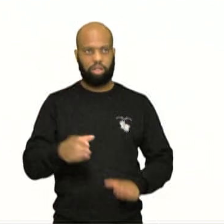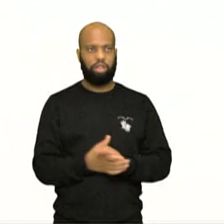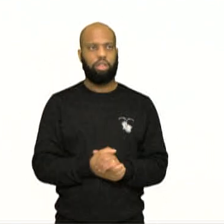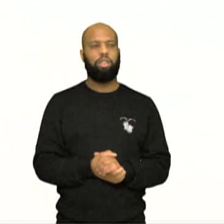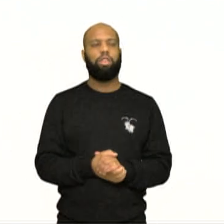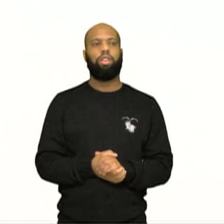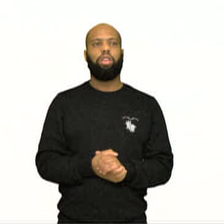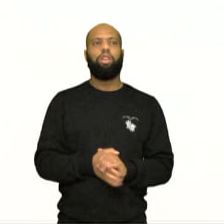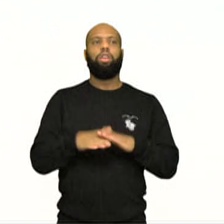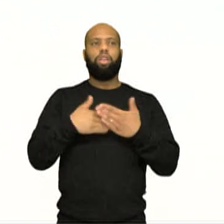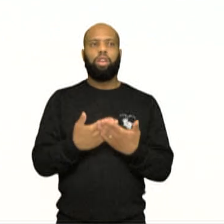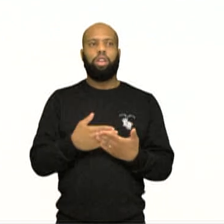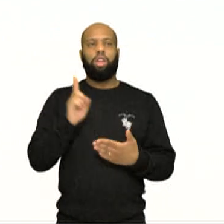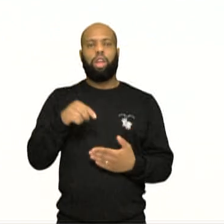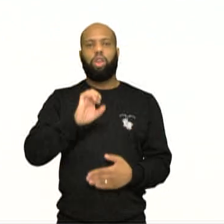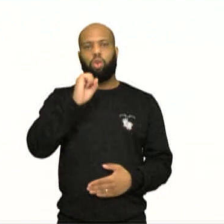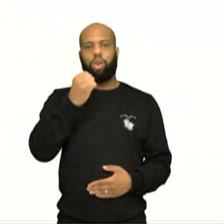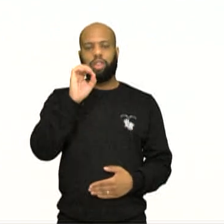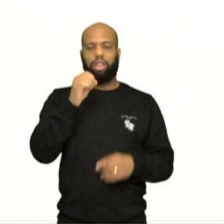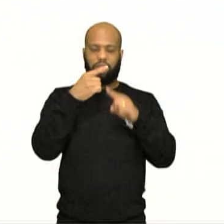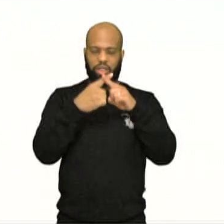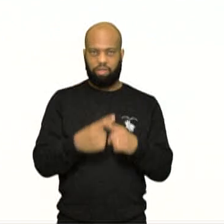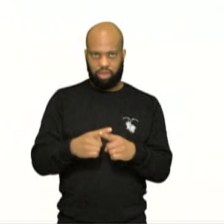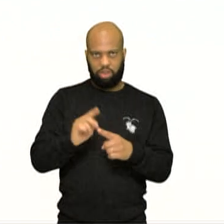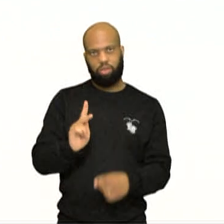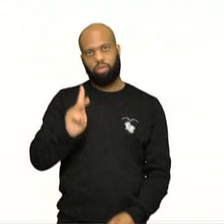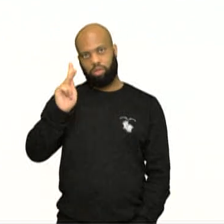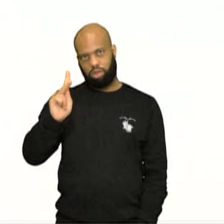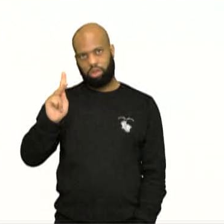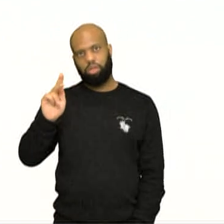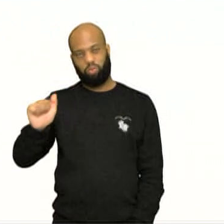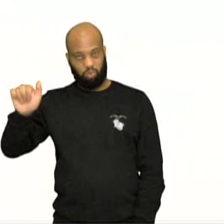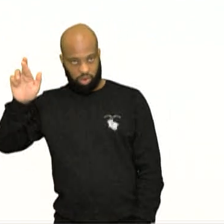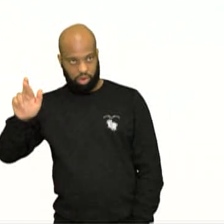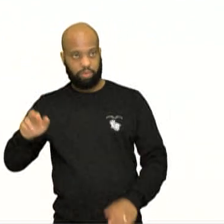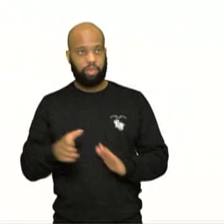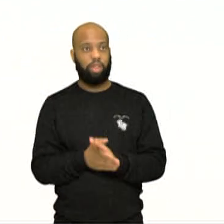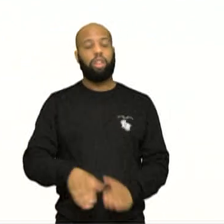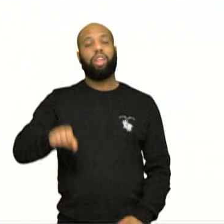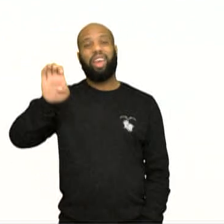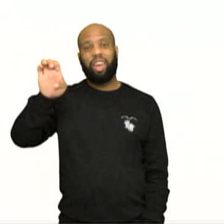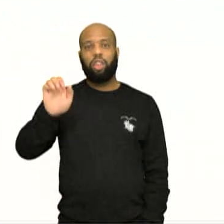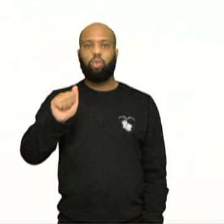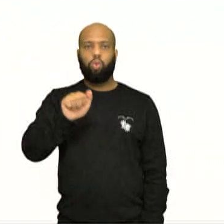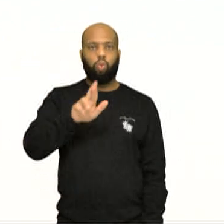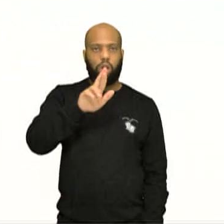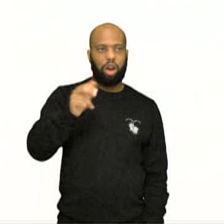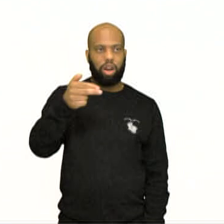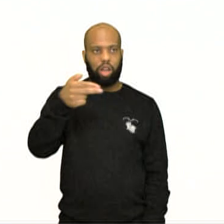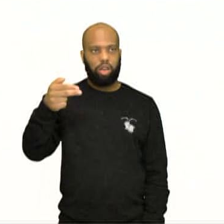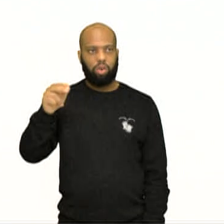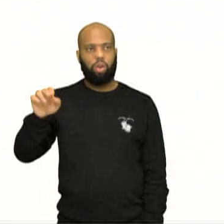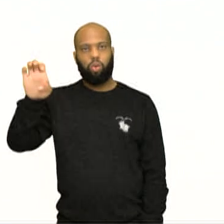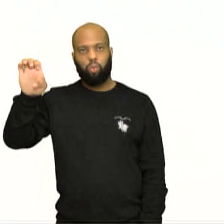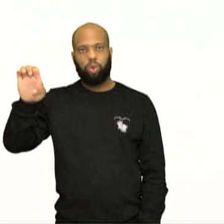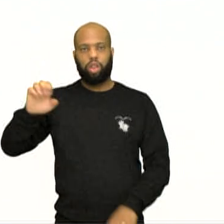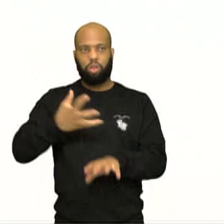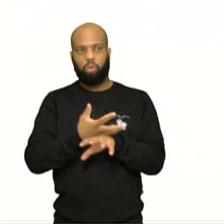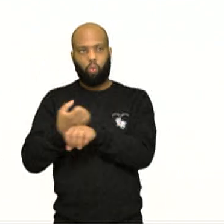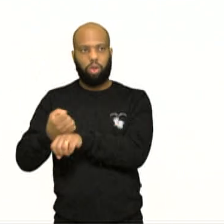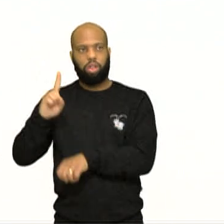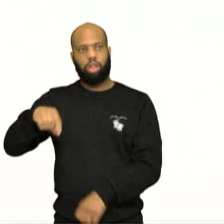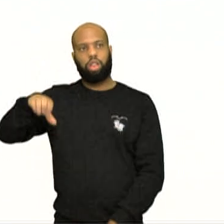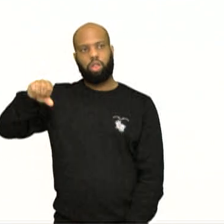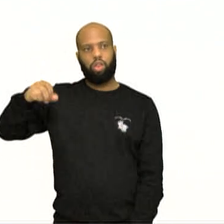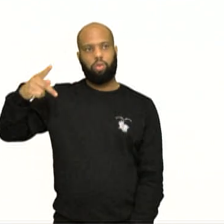Quer dizer que é 80 vezes o K do ar, né? E o E do ar é igual ao E do vácuo, que é 9 picofarad por